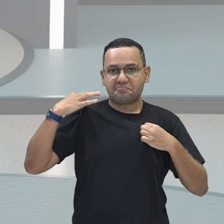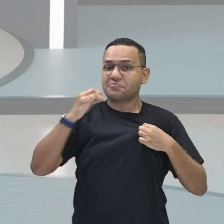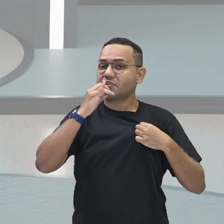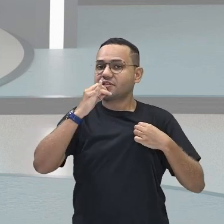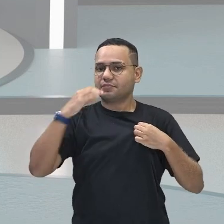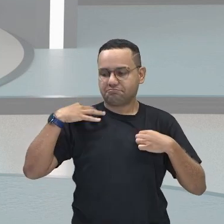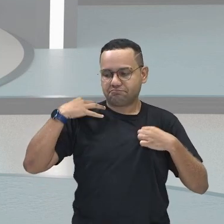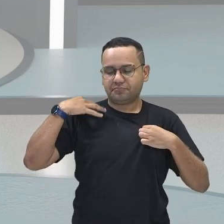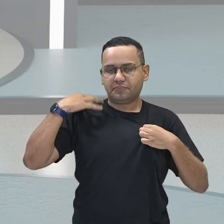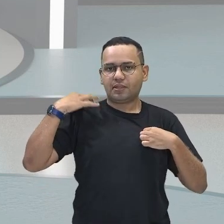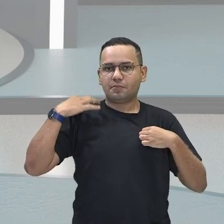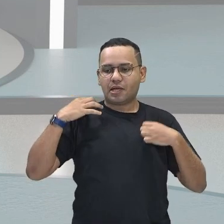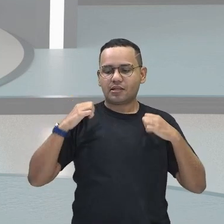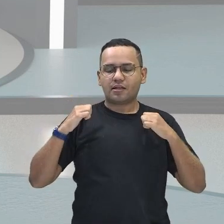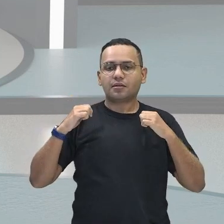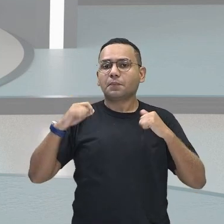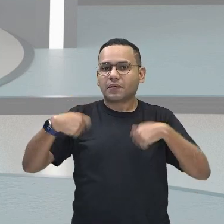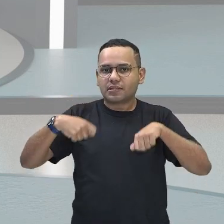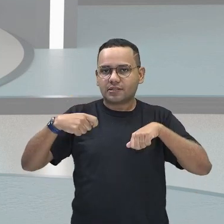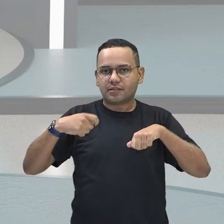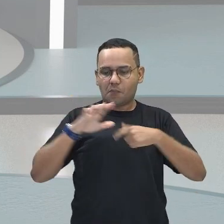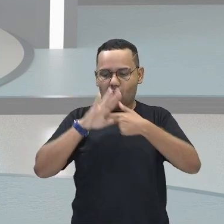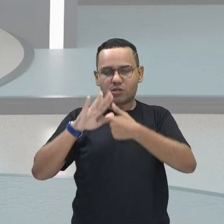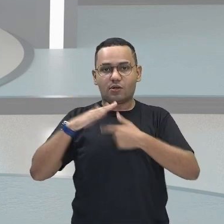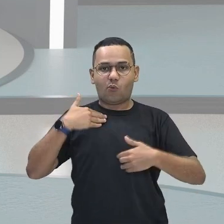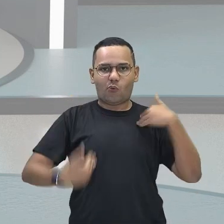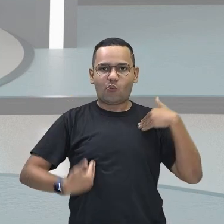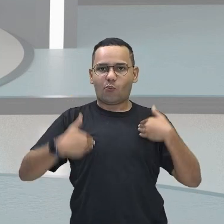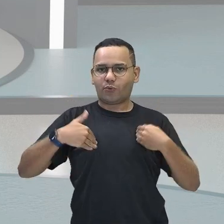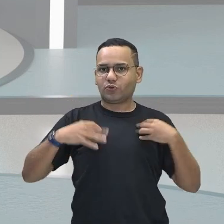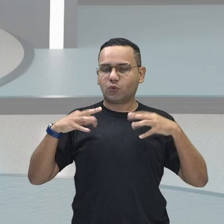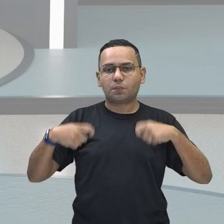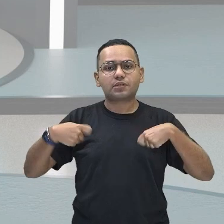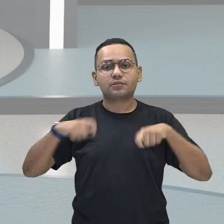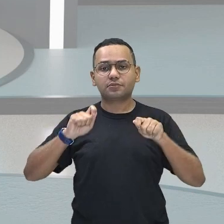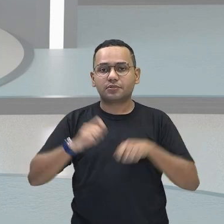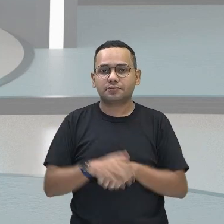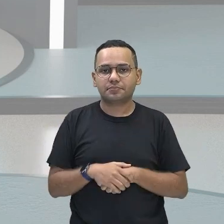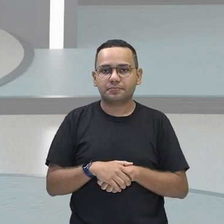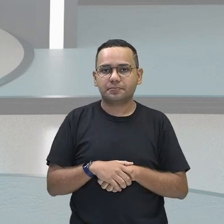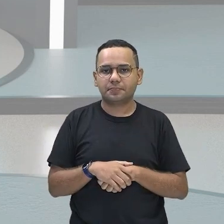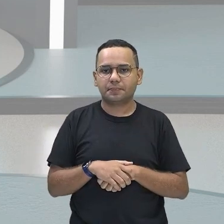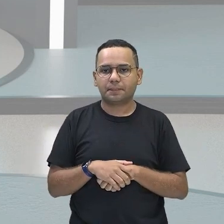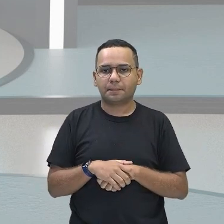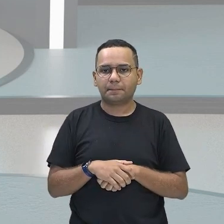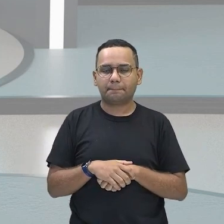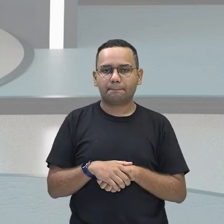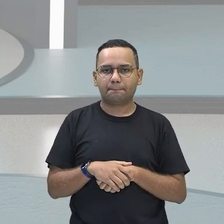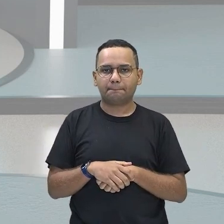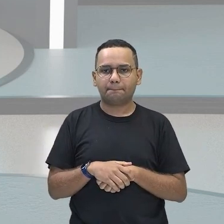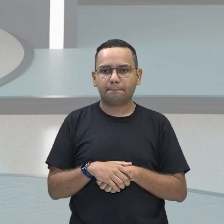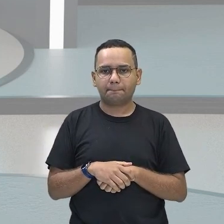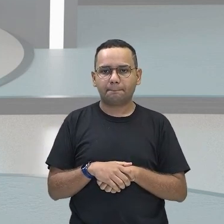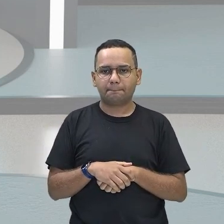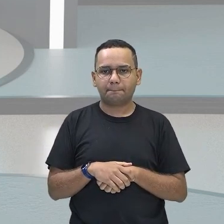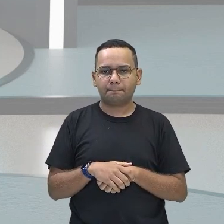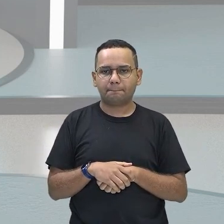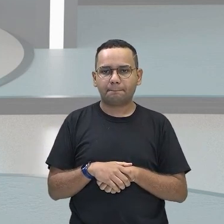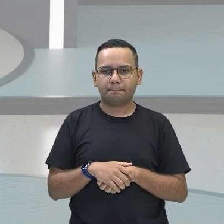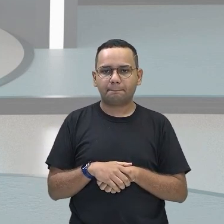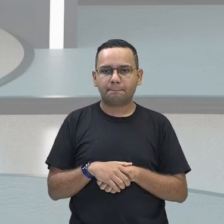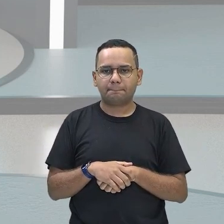aspecto físico esse indivíduo vai treinar vai às vezes fazer uso de de substâncias